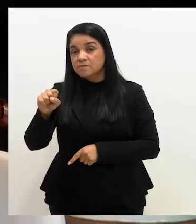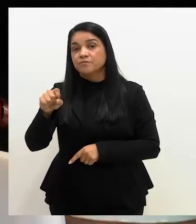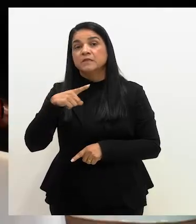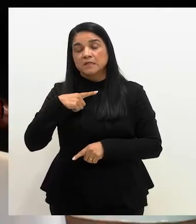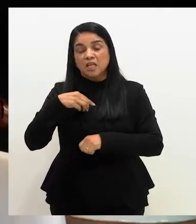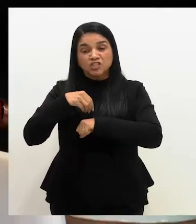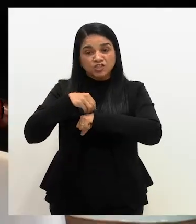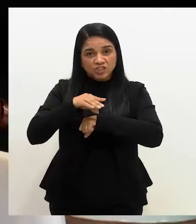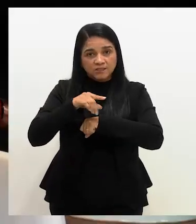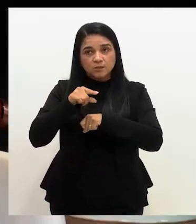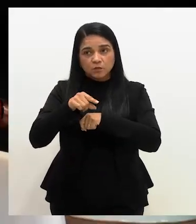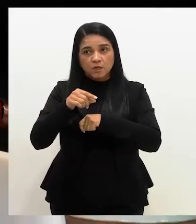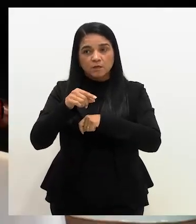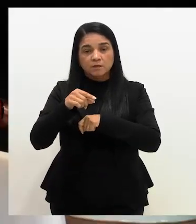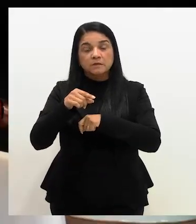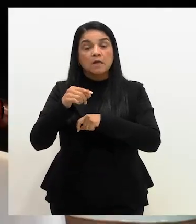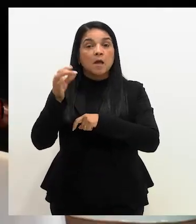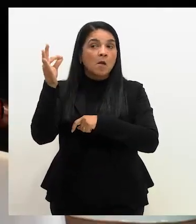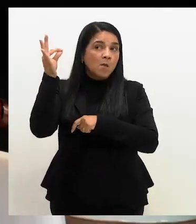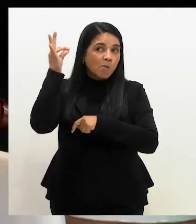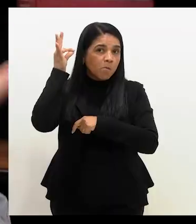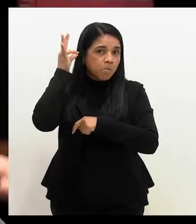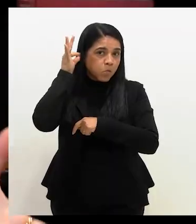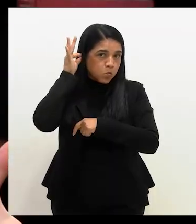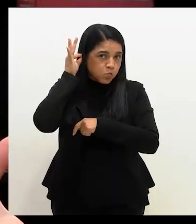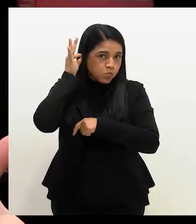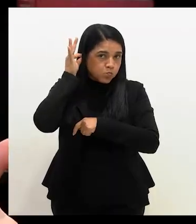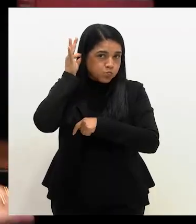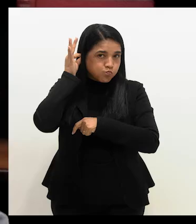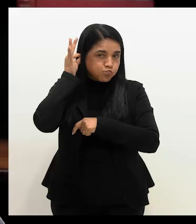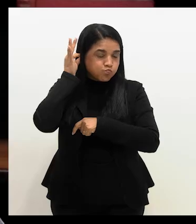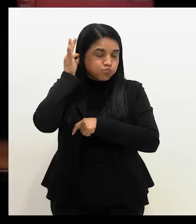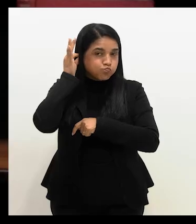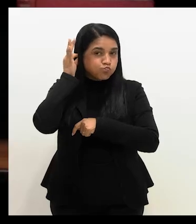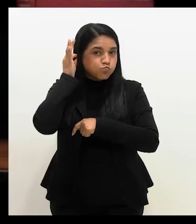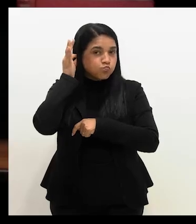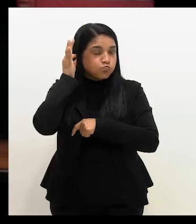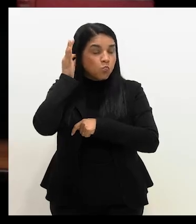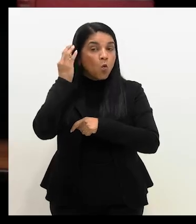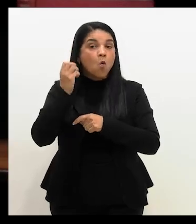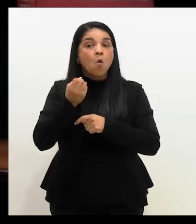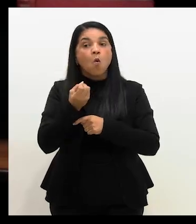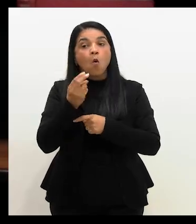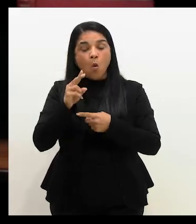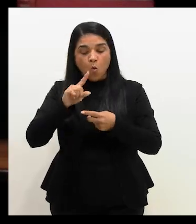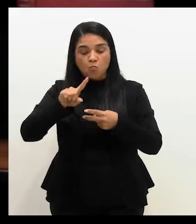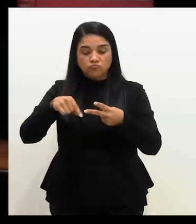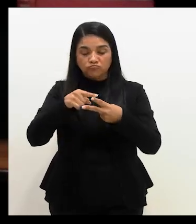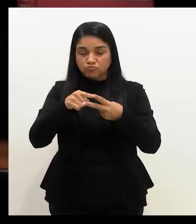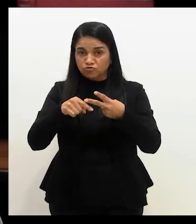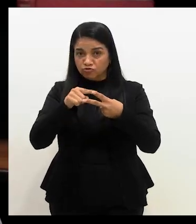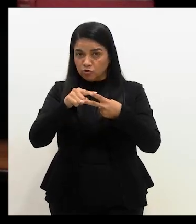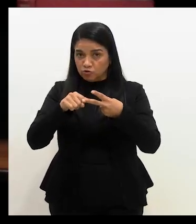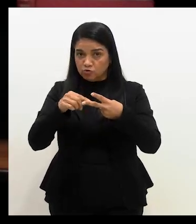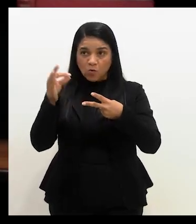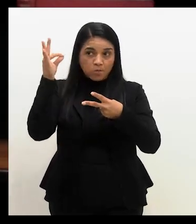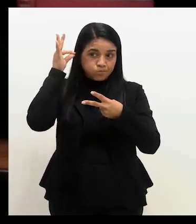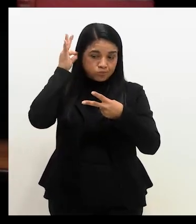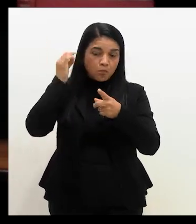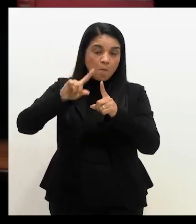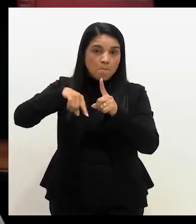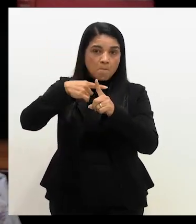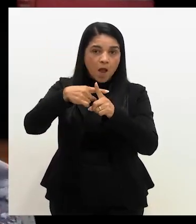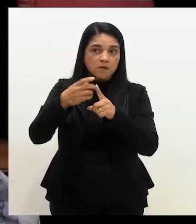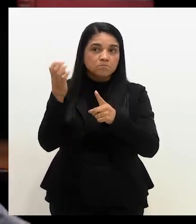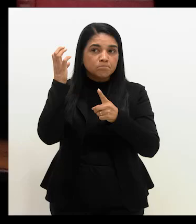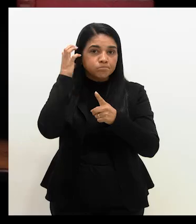exposto, ele tem indicação de fazer a proteção uma proteção sozinha ou as duas